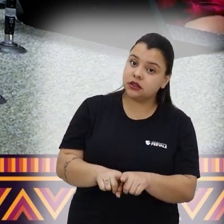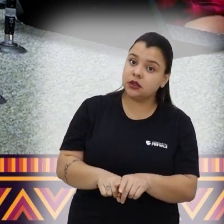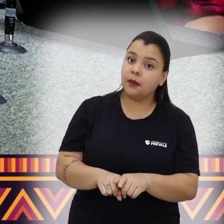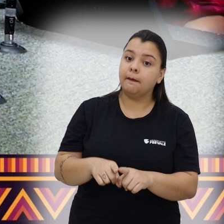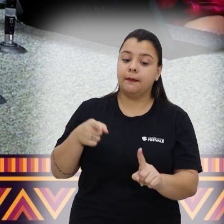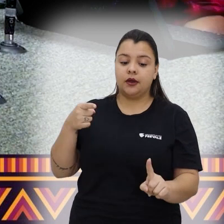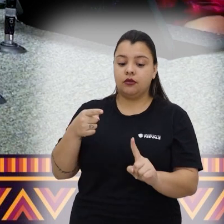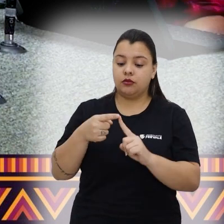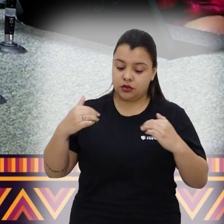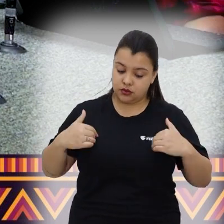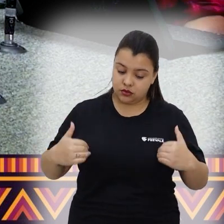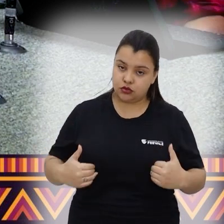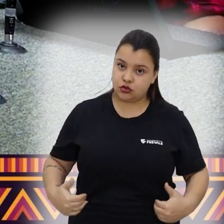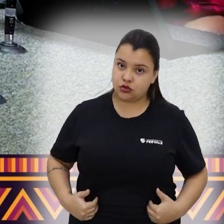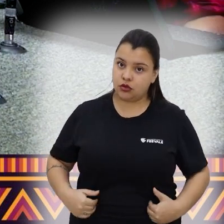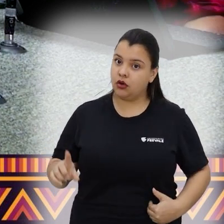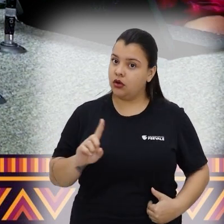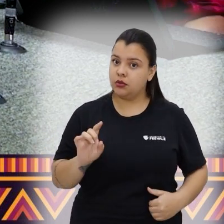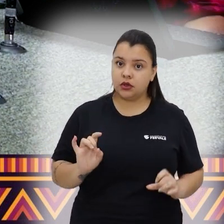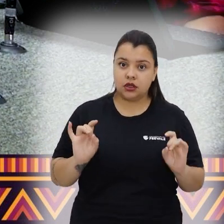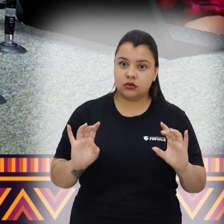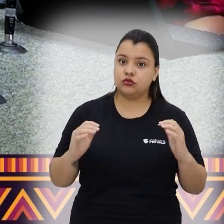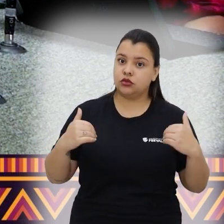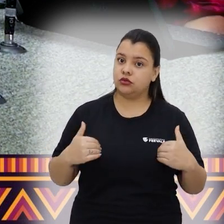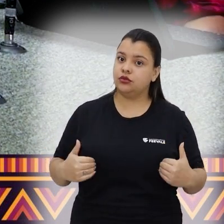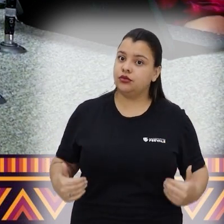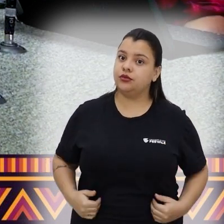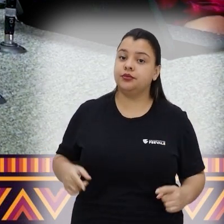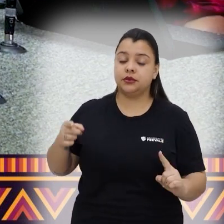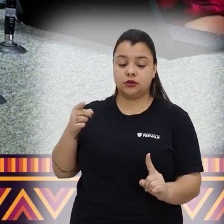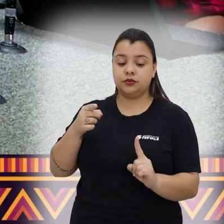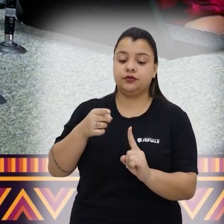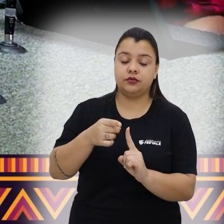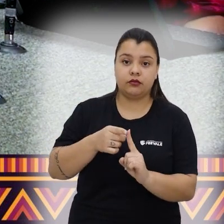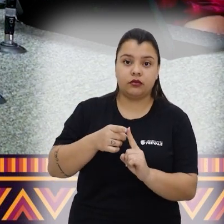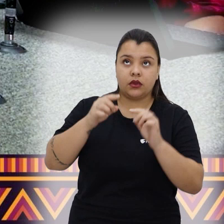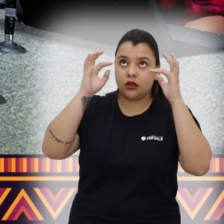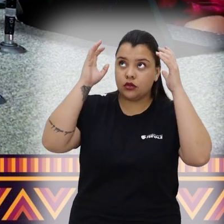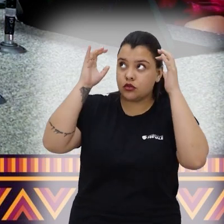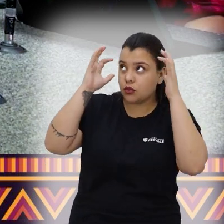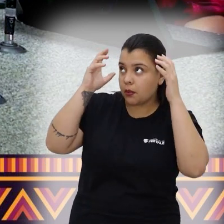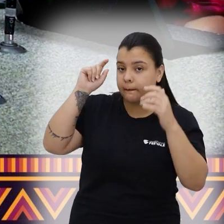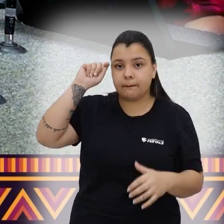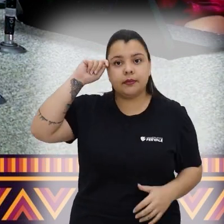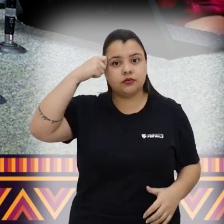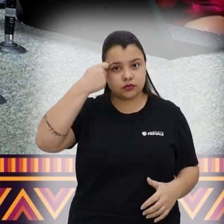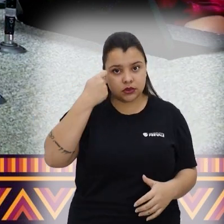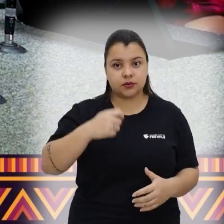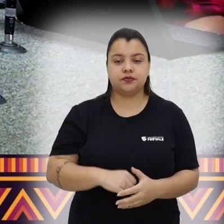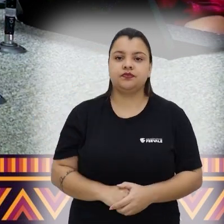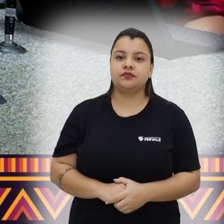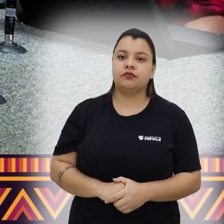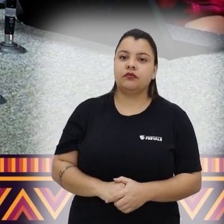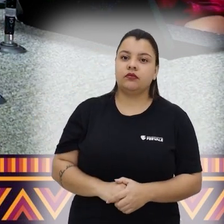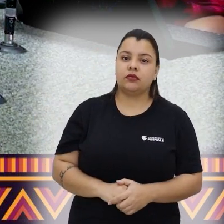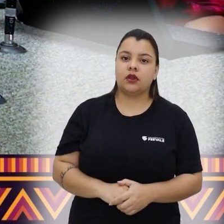do corpo, não só do corpo, mas também da objetificação da mente do homem negro. Né? Mas hoje estou